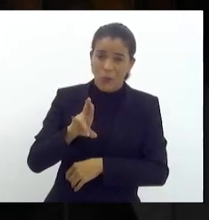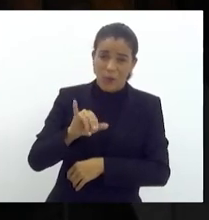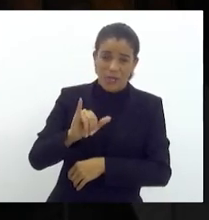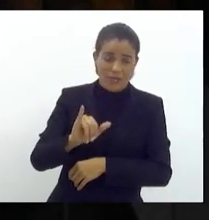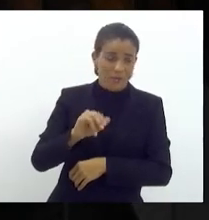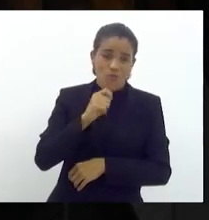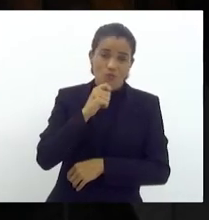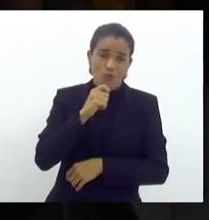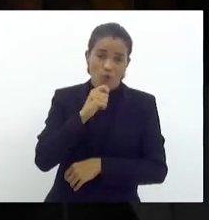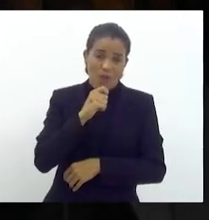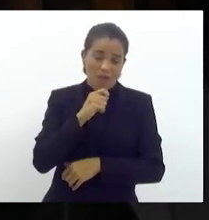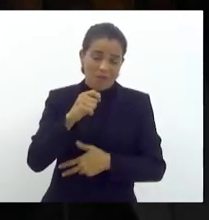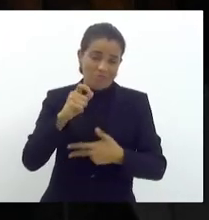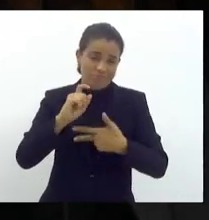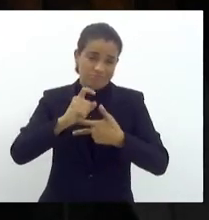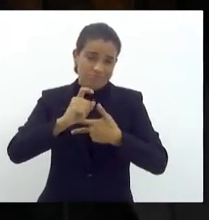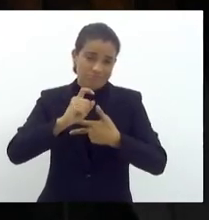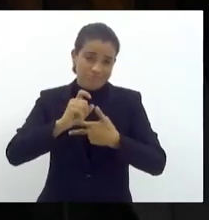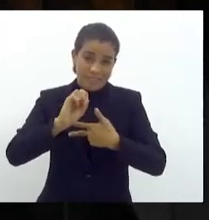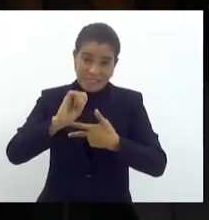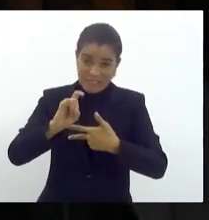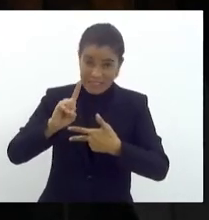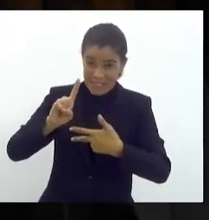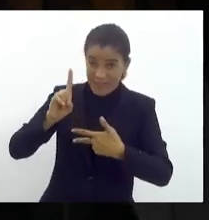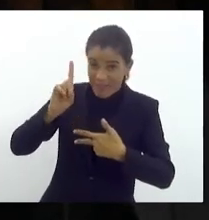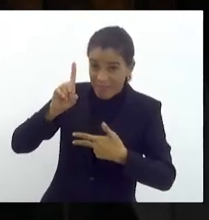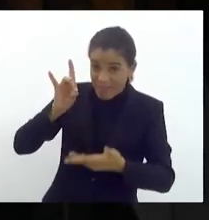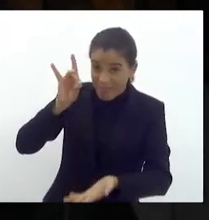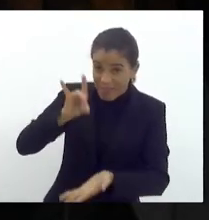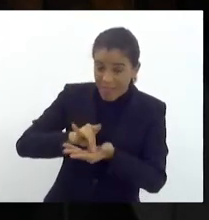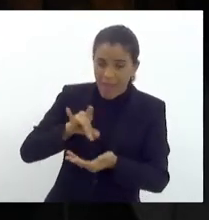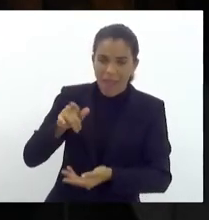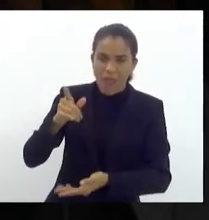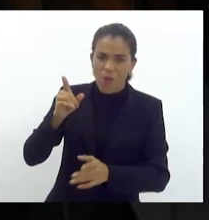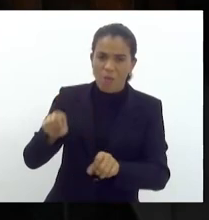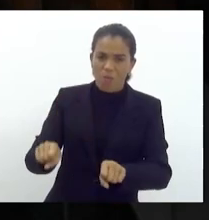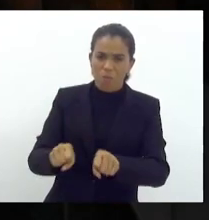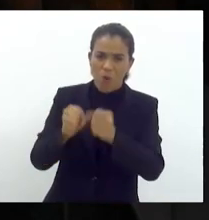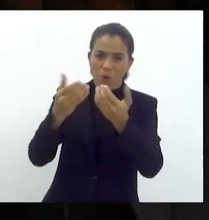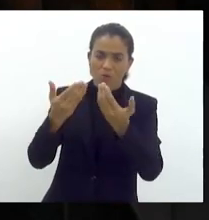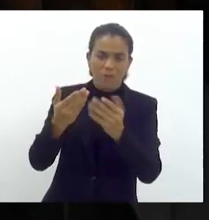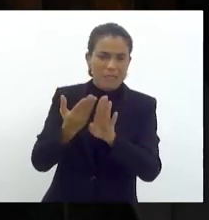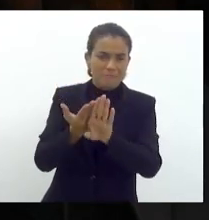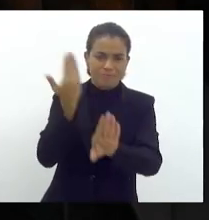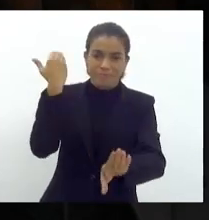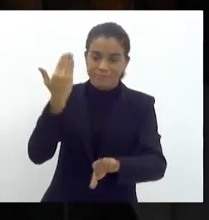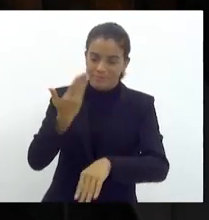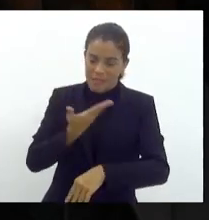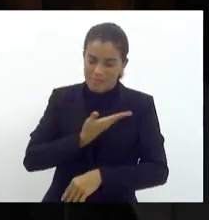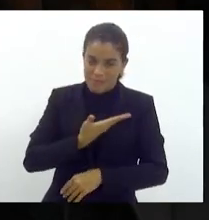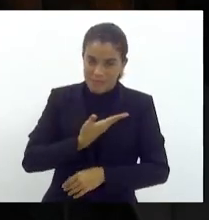Ué e se o fosse eu romperia relações com ele